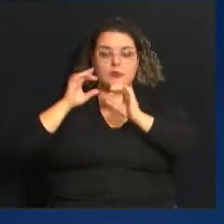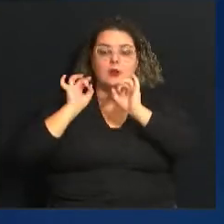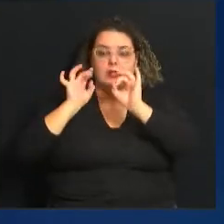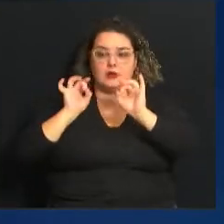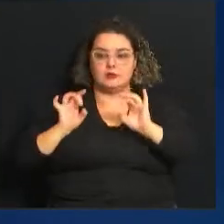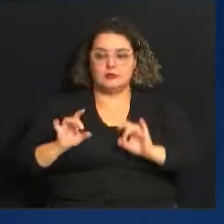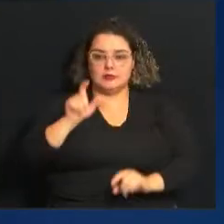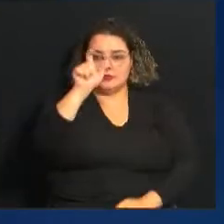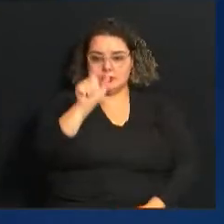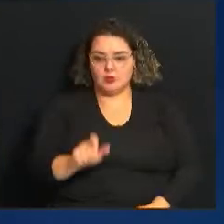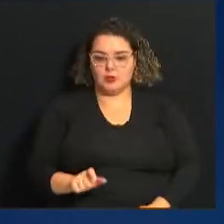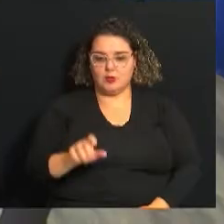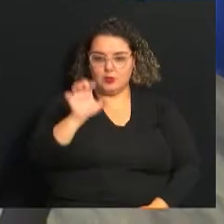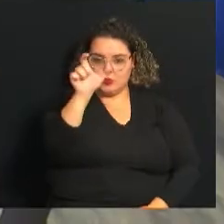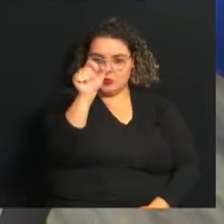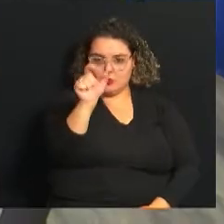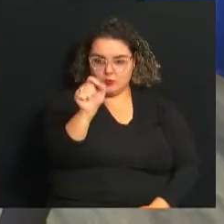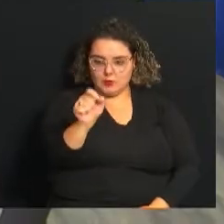coluna.